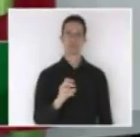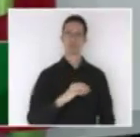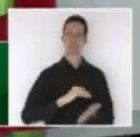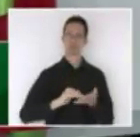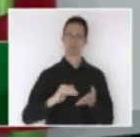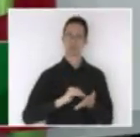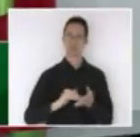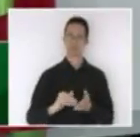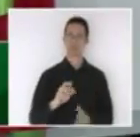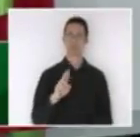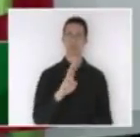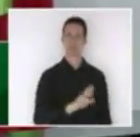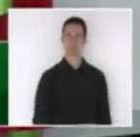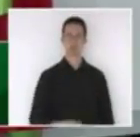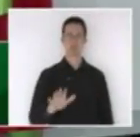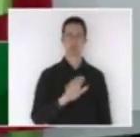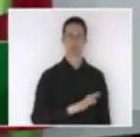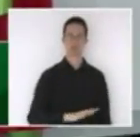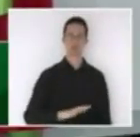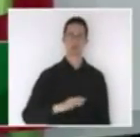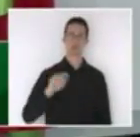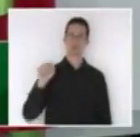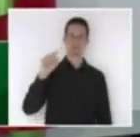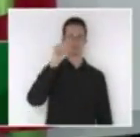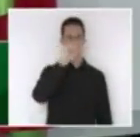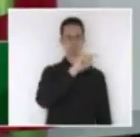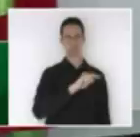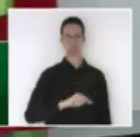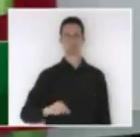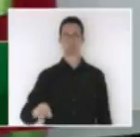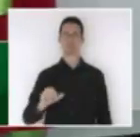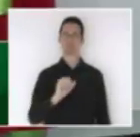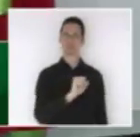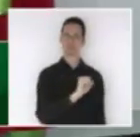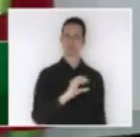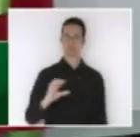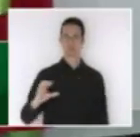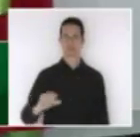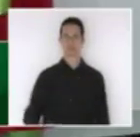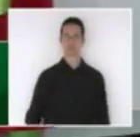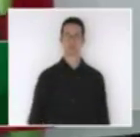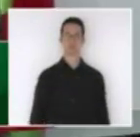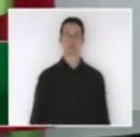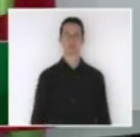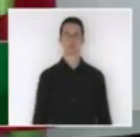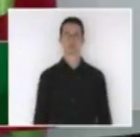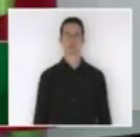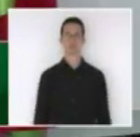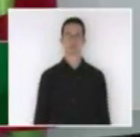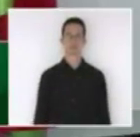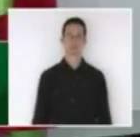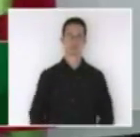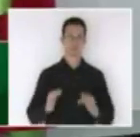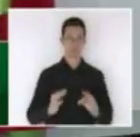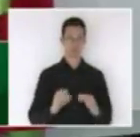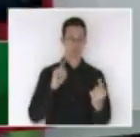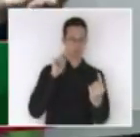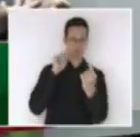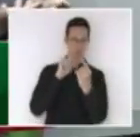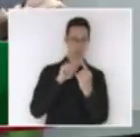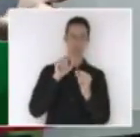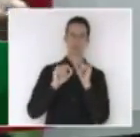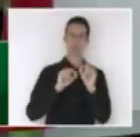secretarias regionais espalhadas por toda Santa Catarina, com o intuito de levar desenvolvimento